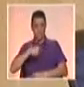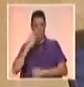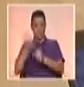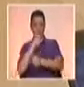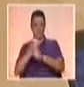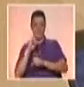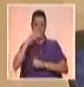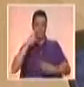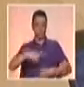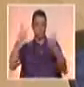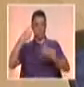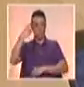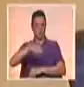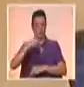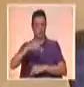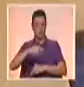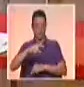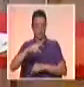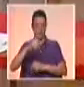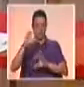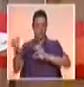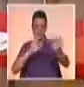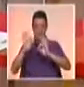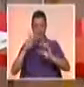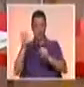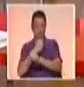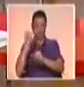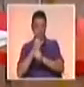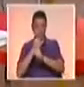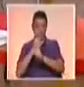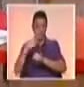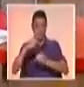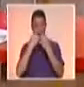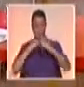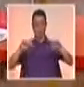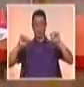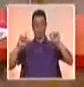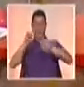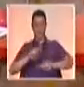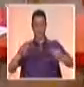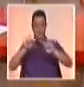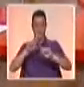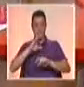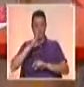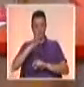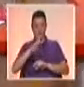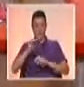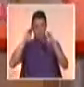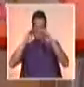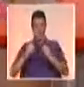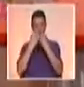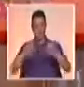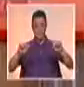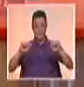serviço público e poderem tratar dos seus assuntos, vá lá, de forma autónoma, uhum. Sem precisar de precisamente, isso diminui muito a autonomia